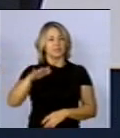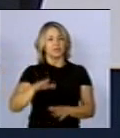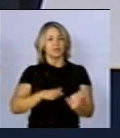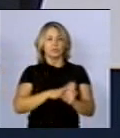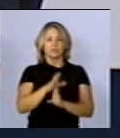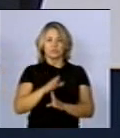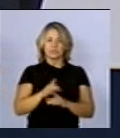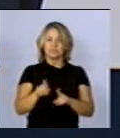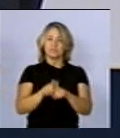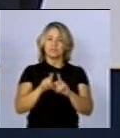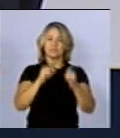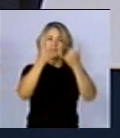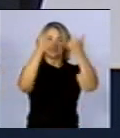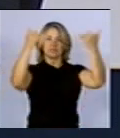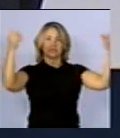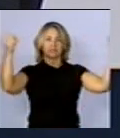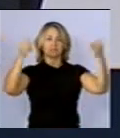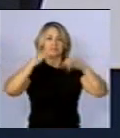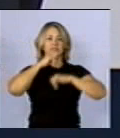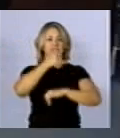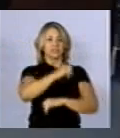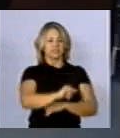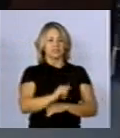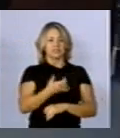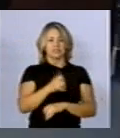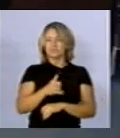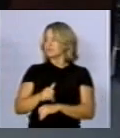linhas de transmissão de energia elétrica.